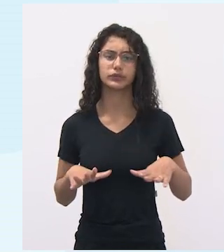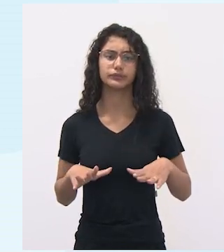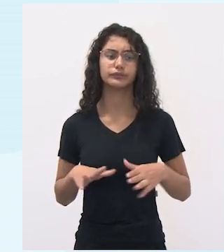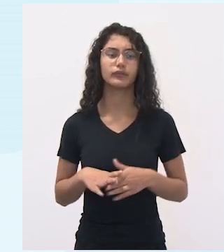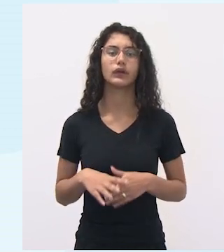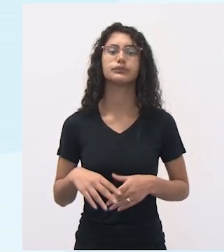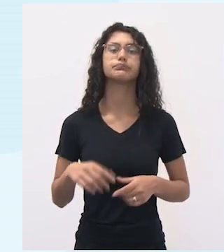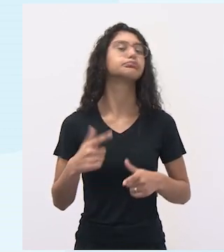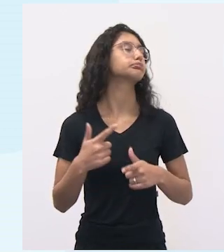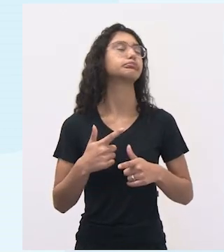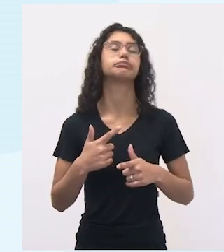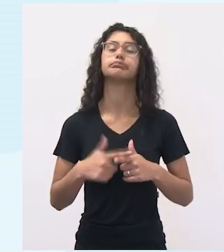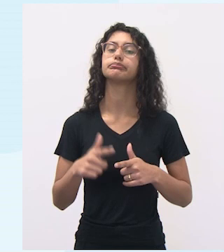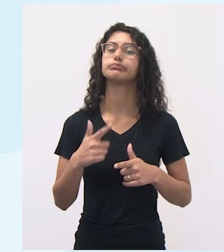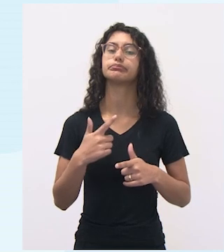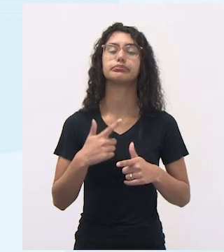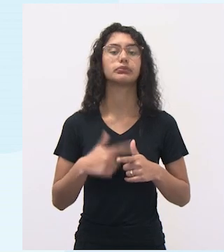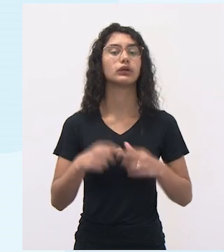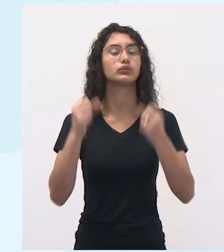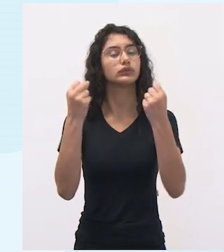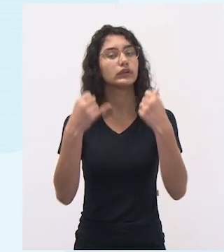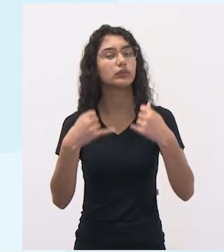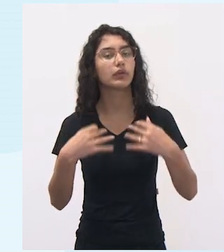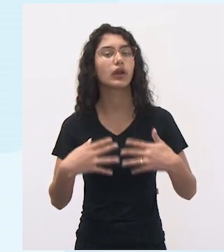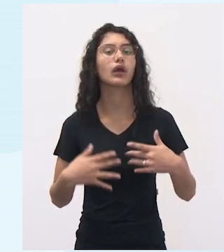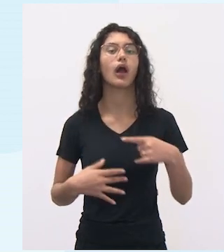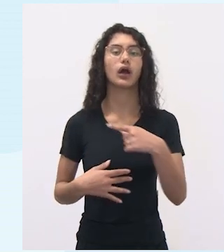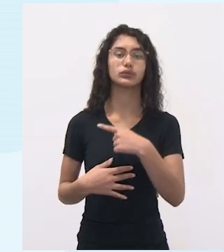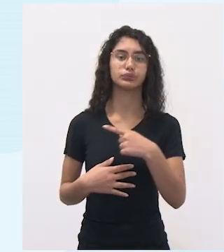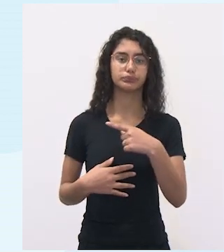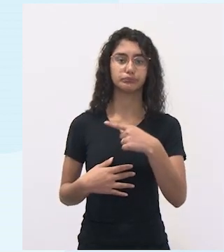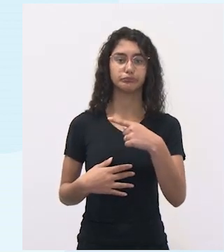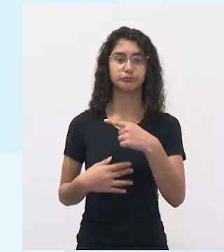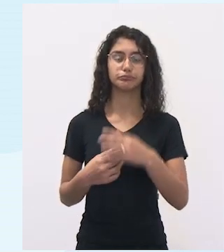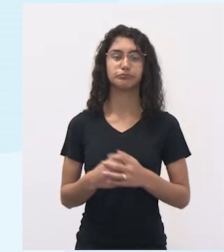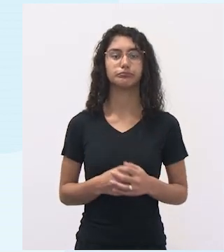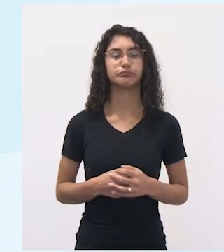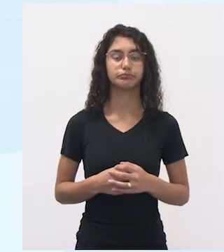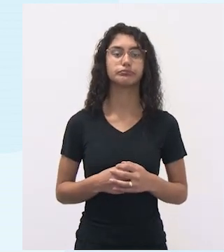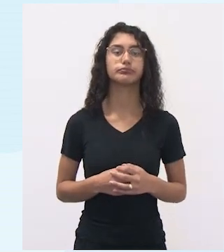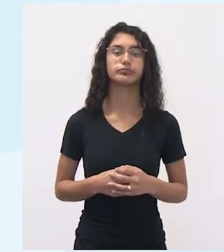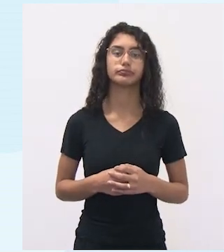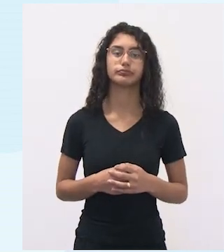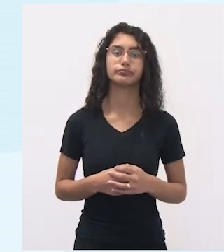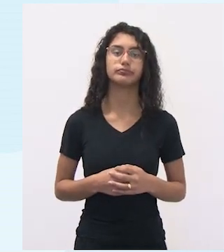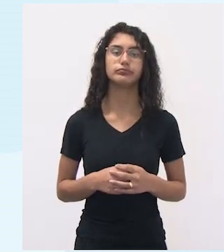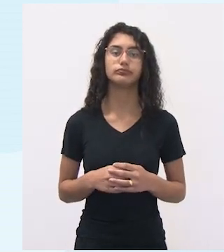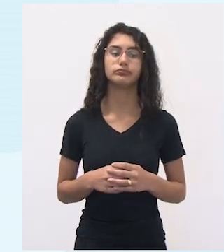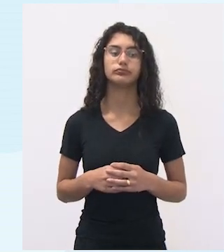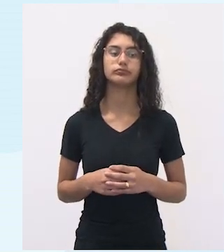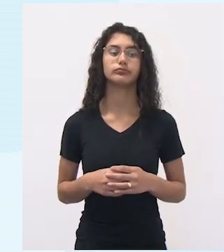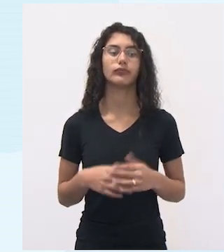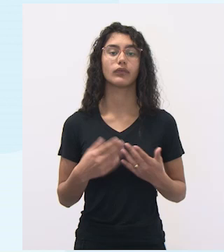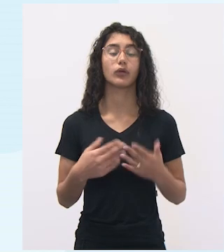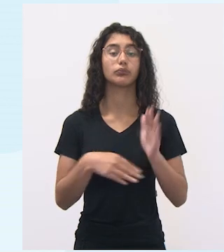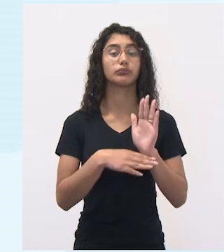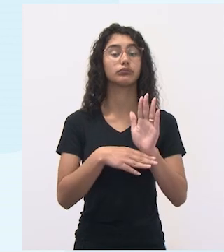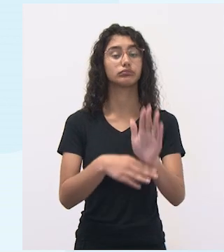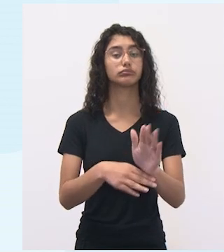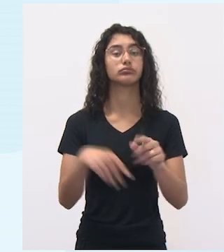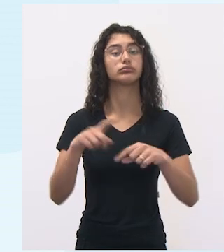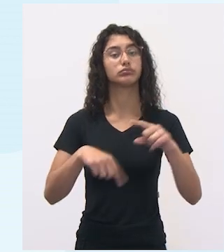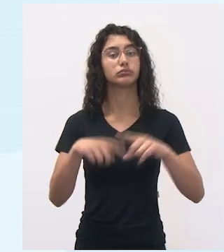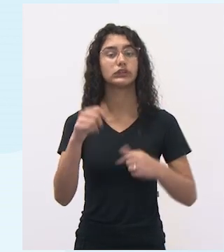tem problema, está tudo explicado lá. É outro momento também que nós estamos colocando para vocês como material